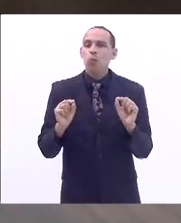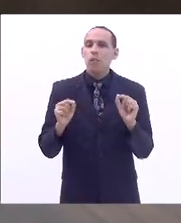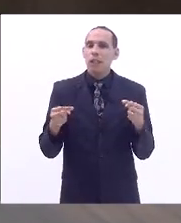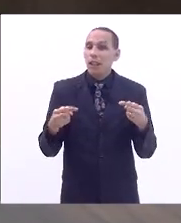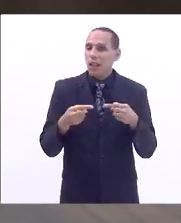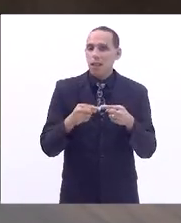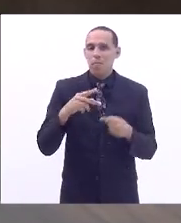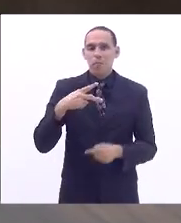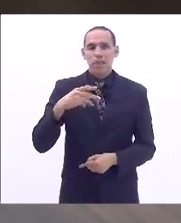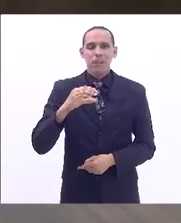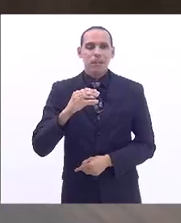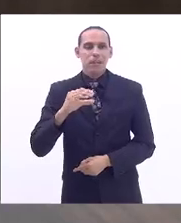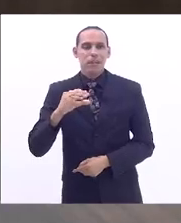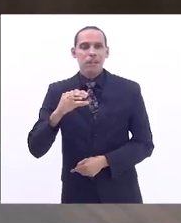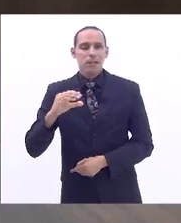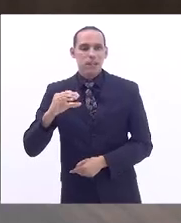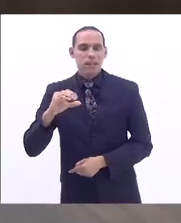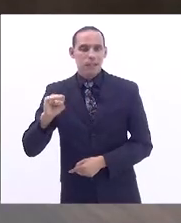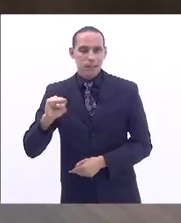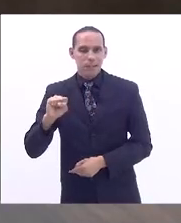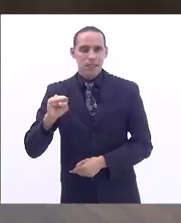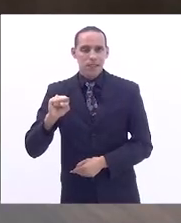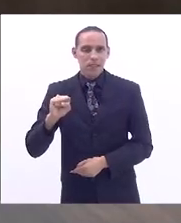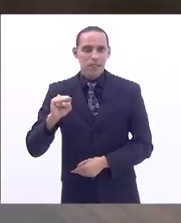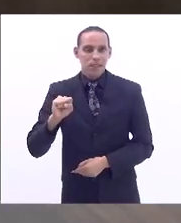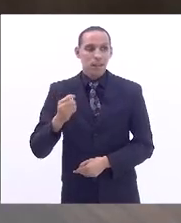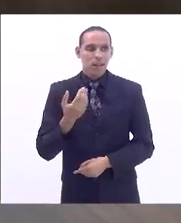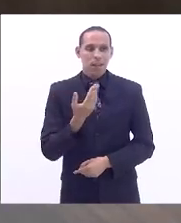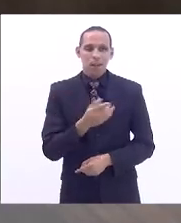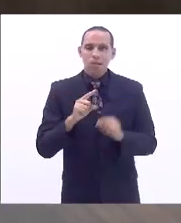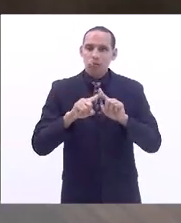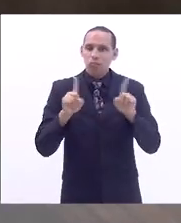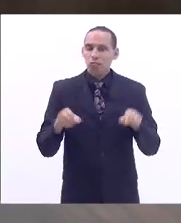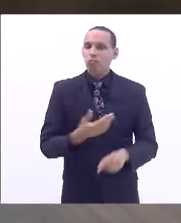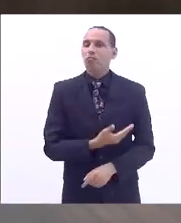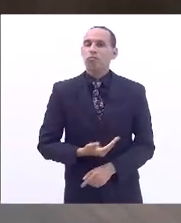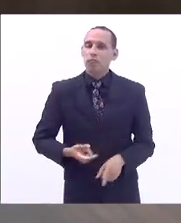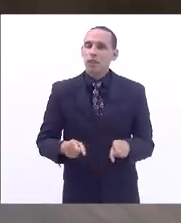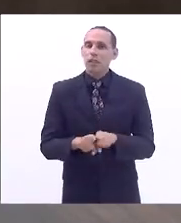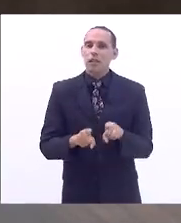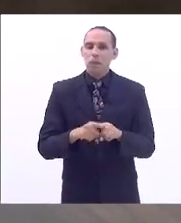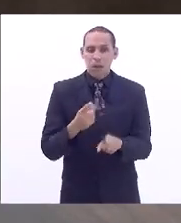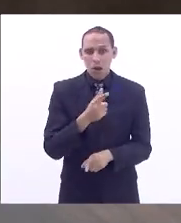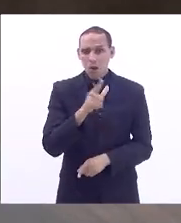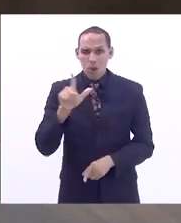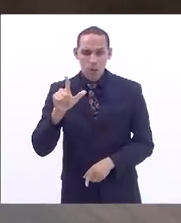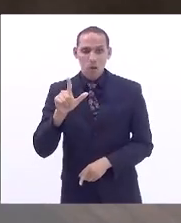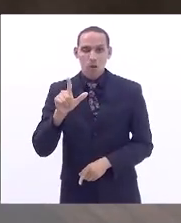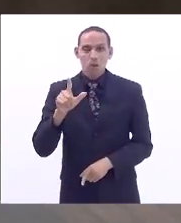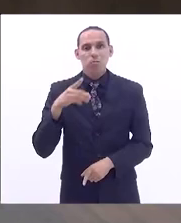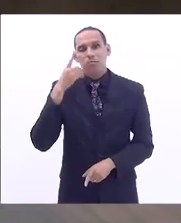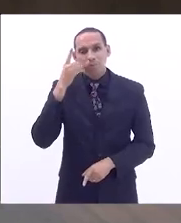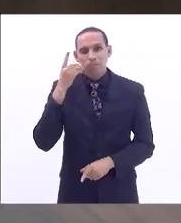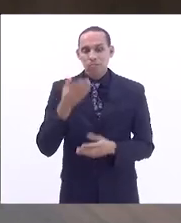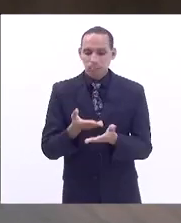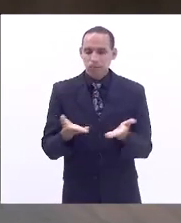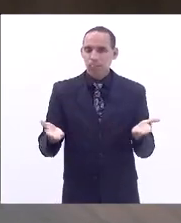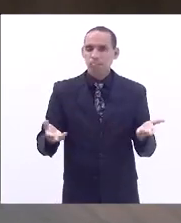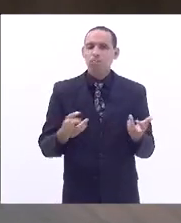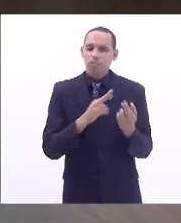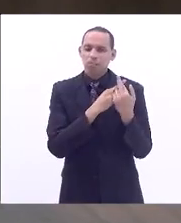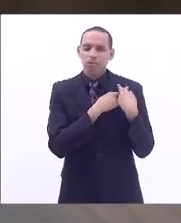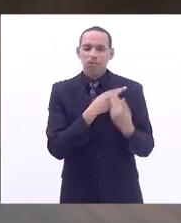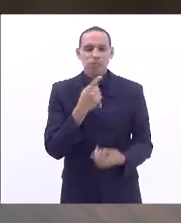pccs né da responsabilidade também como servidora pública como outros deputados e deputadas aqui